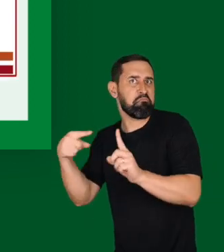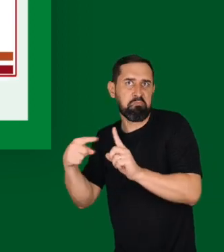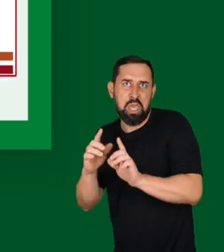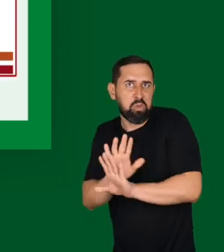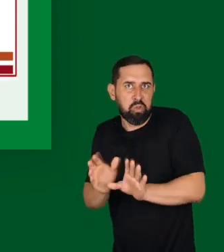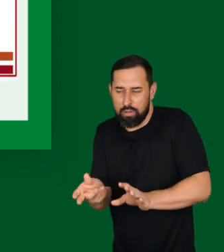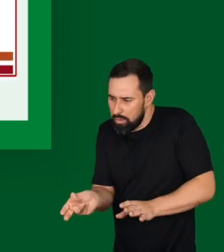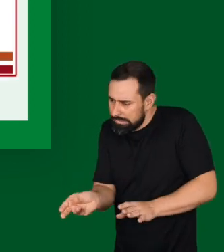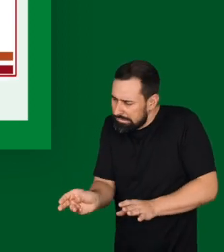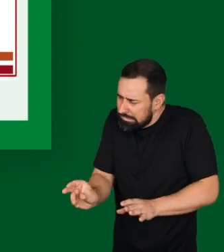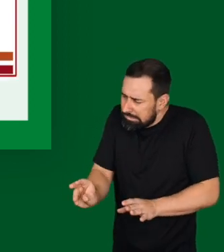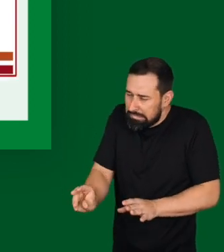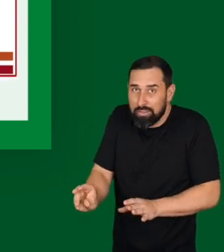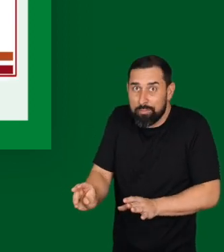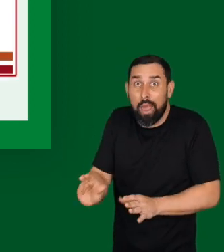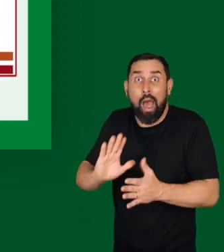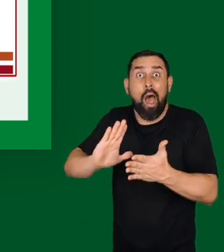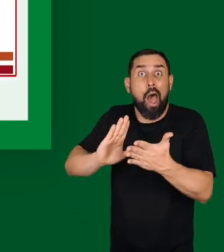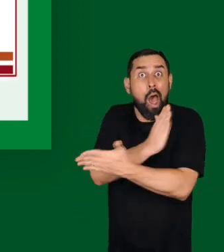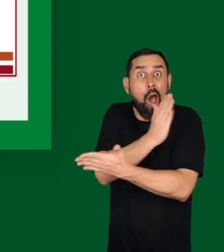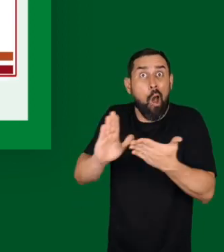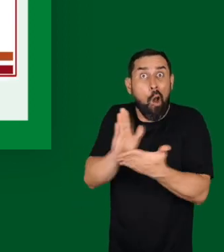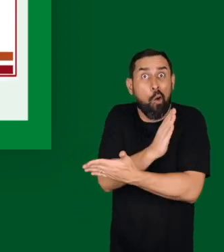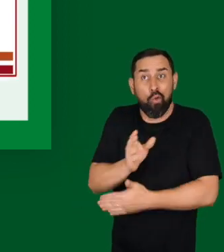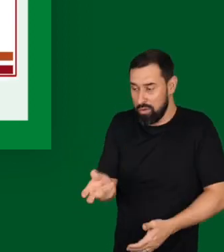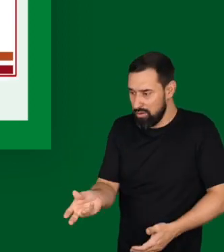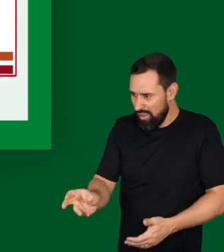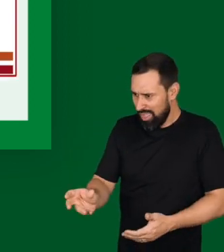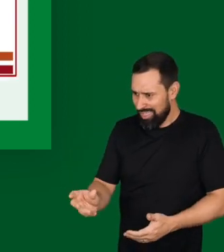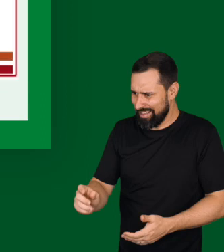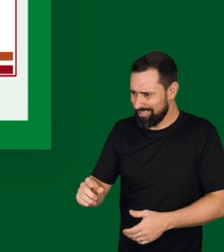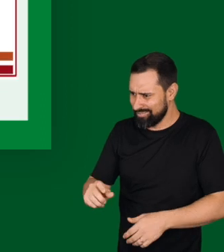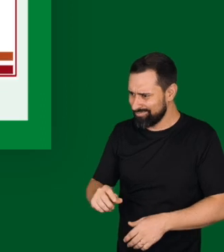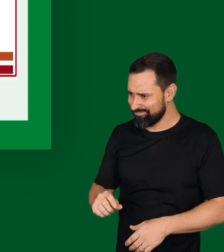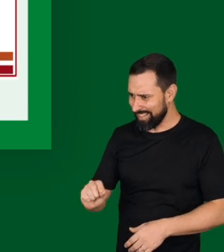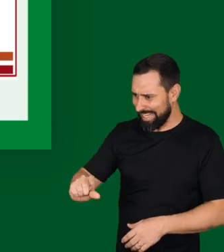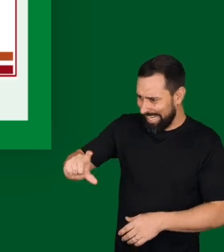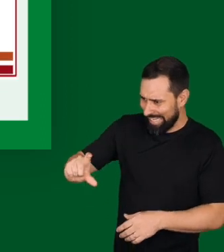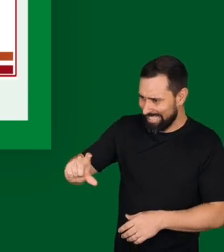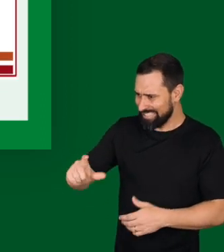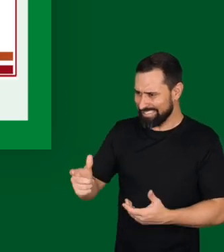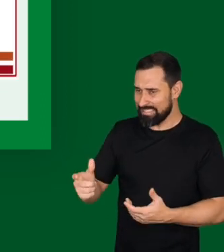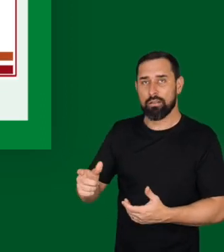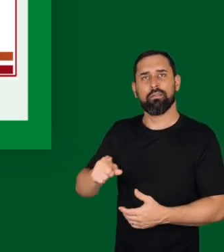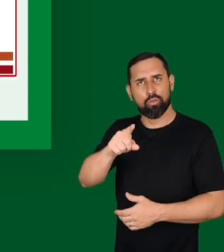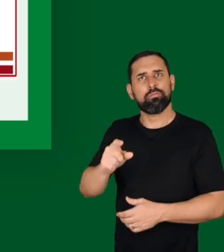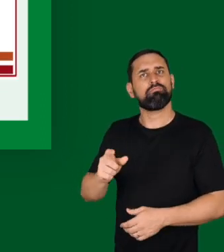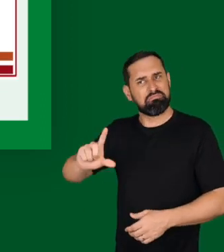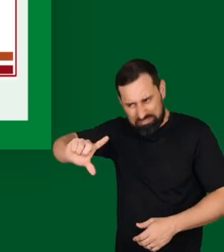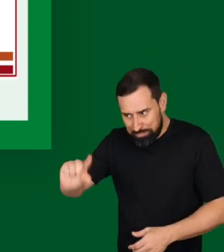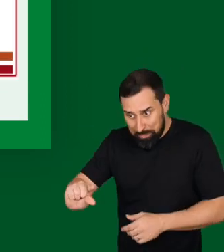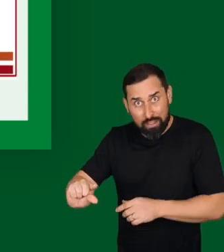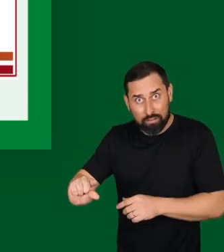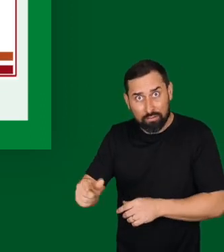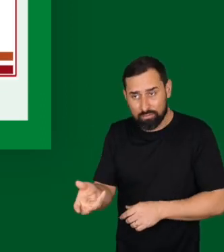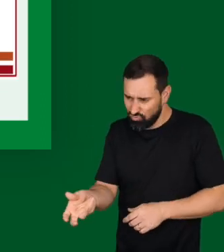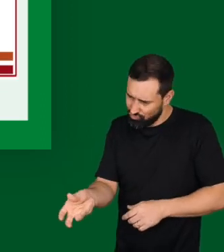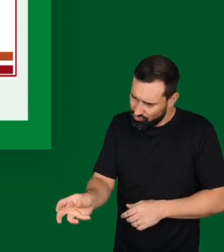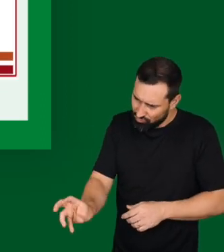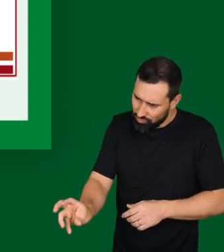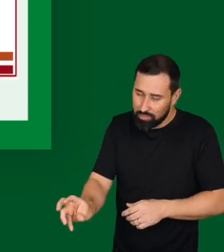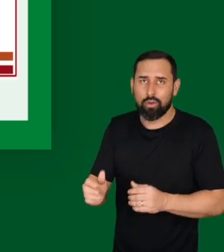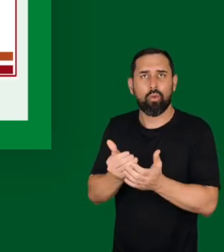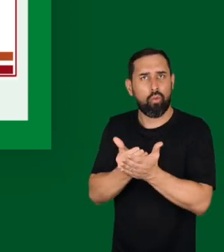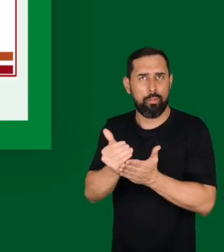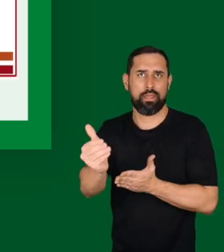vezes o aparelho não dá isso, meio a 1 joule por quilo, é muito pouquinho. Às vezes tem uns aparelhos que já começam com joules maiores. Não tem problema, você usa o